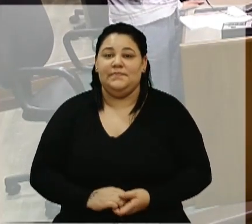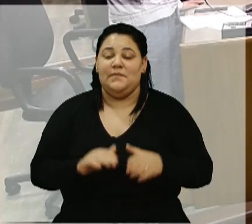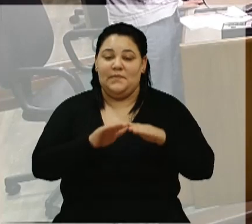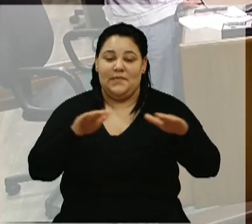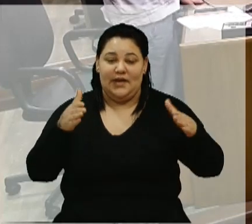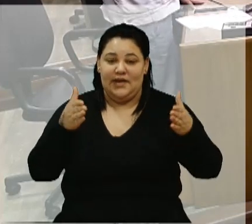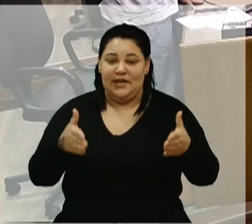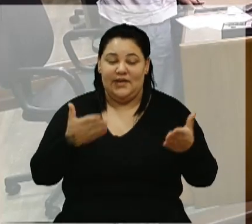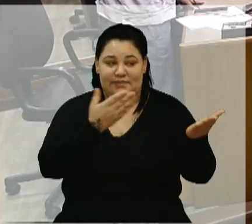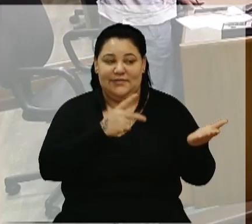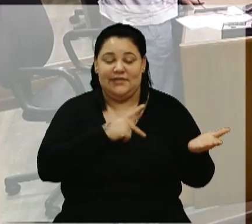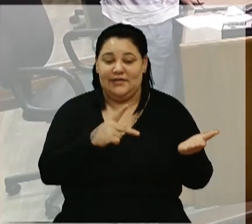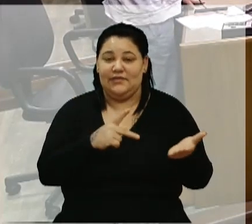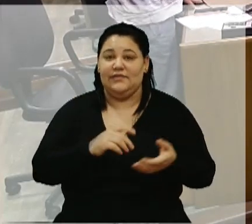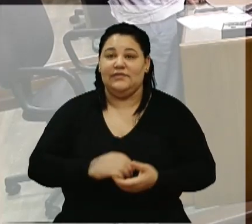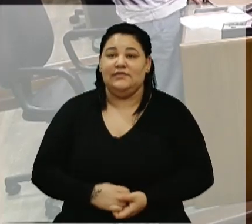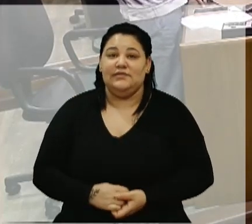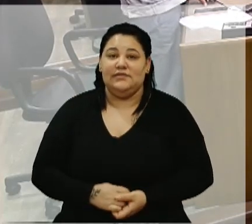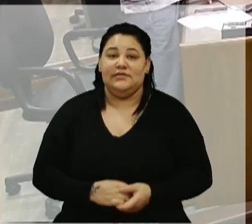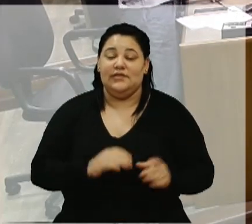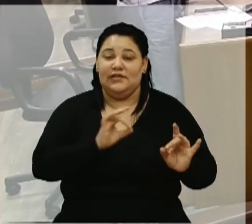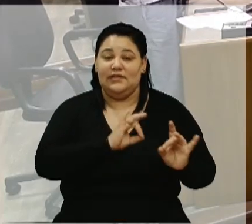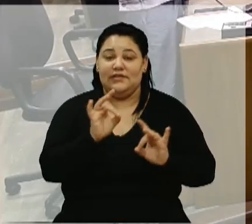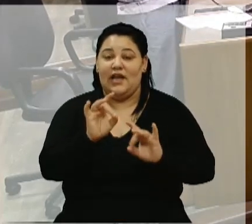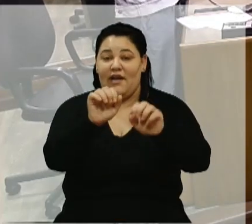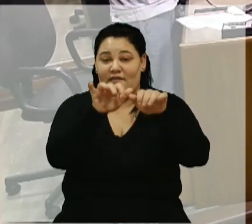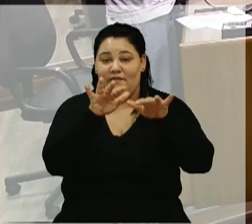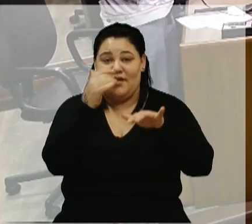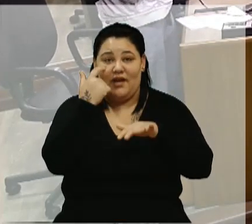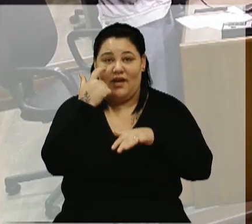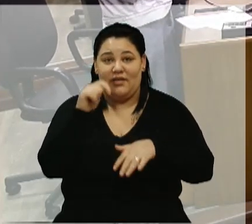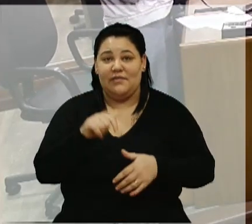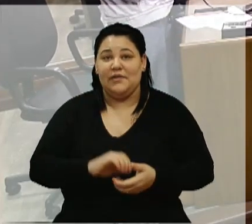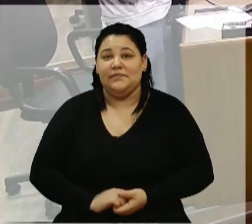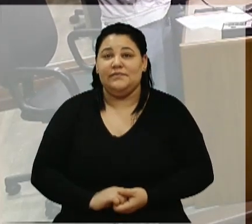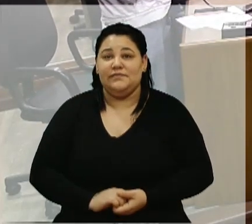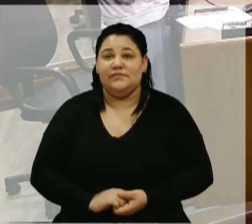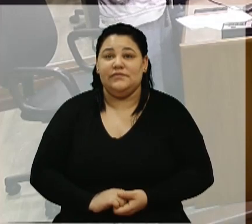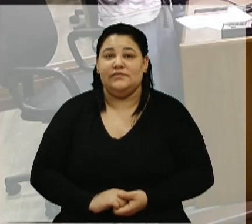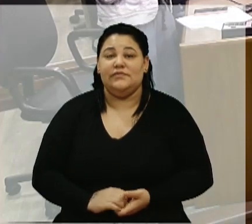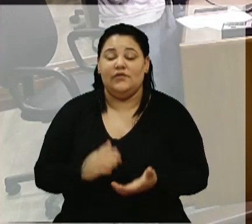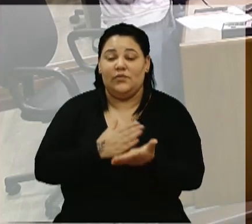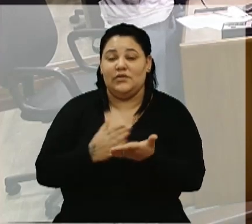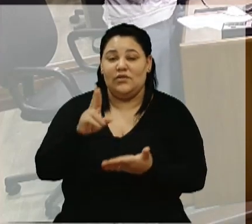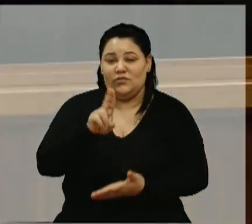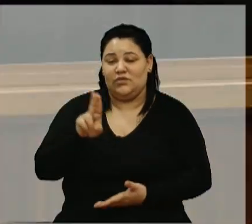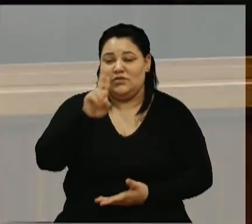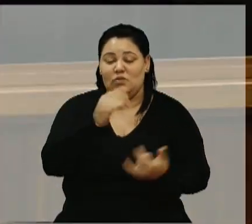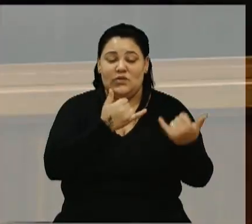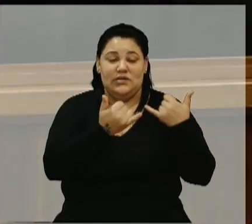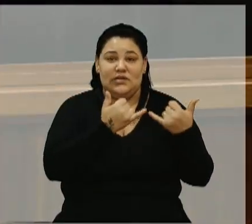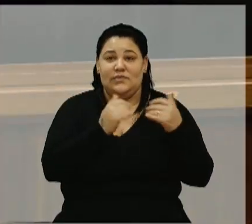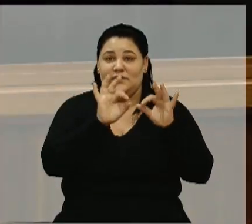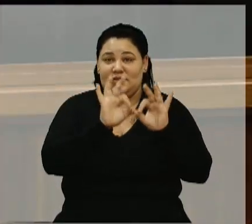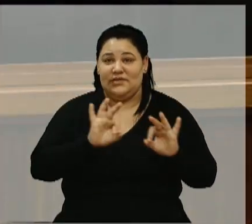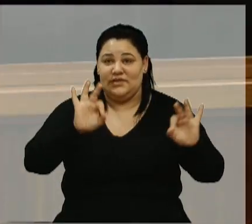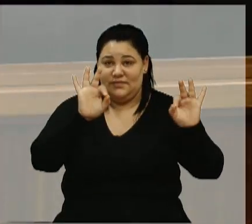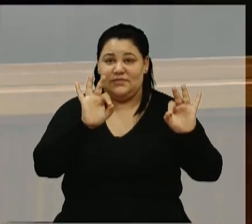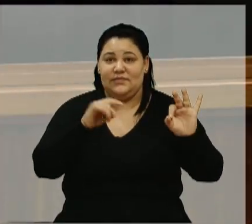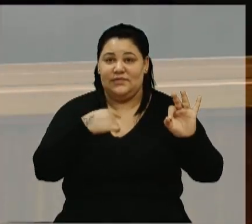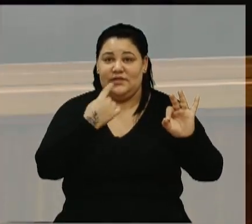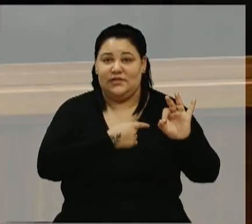mesa, senhora presidente, quem nos assiste aqui do plenário. Eu vou começar usando um exemplo simples, assim, para a gente